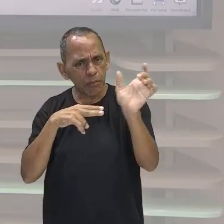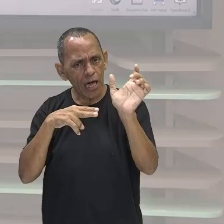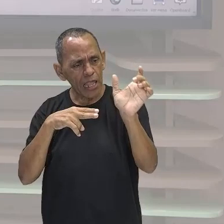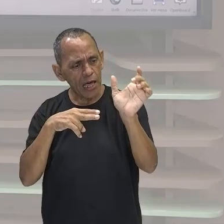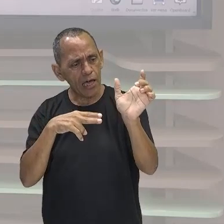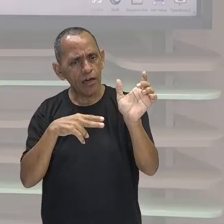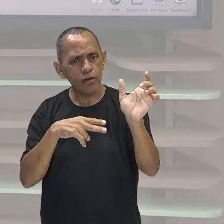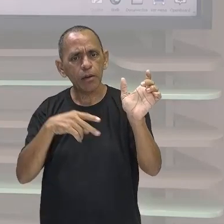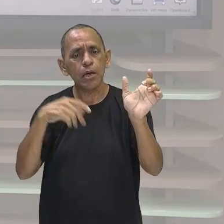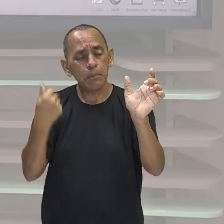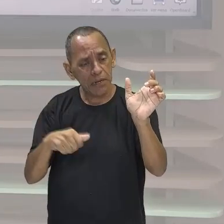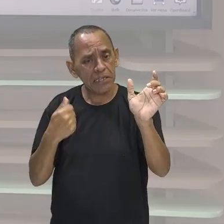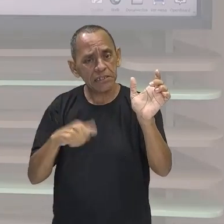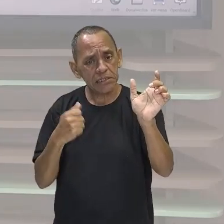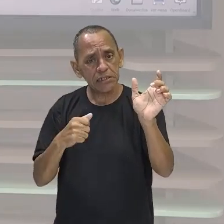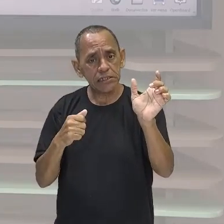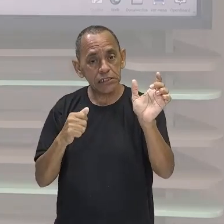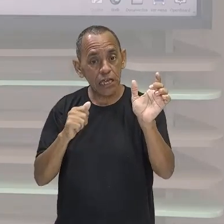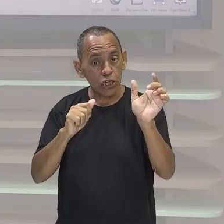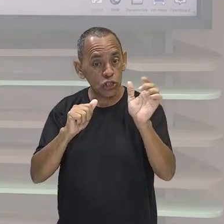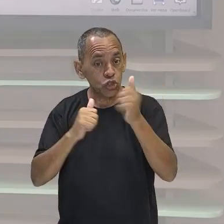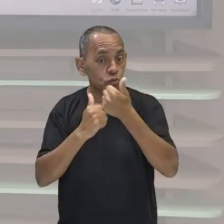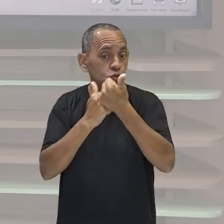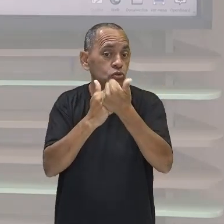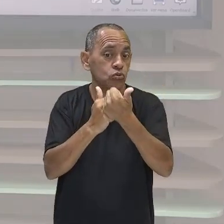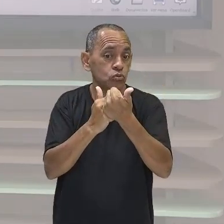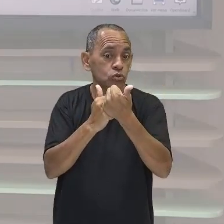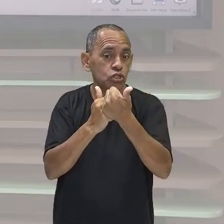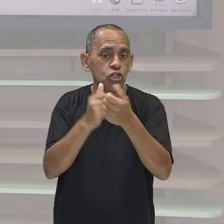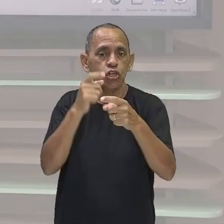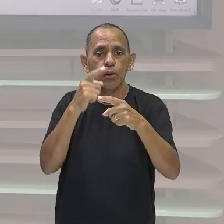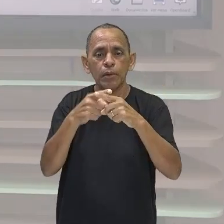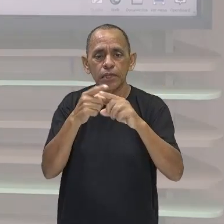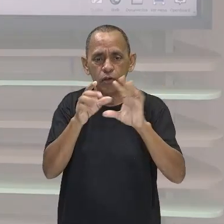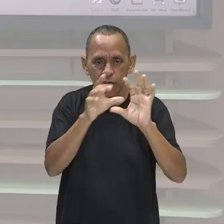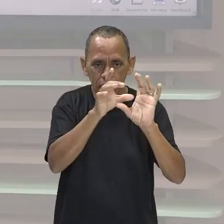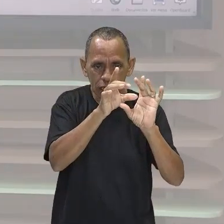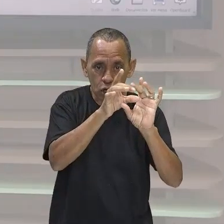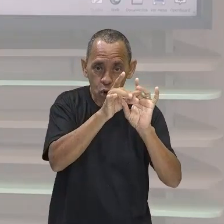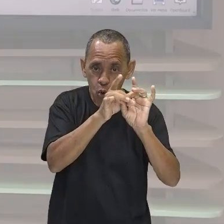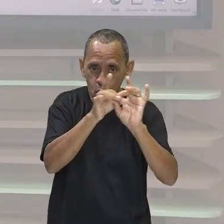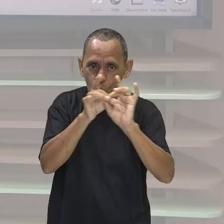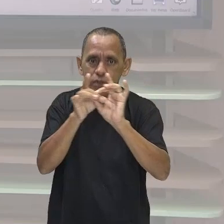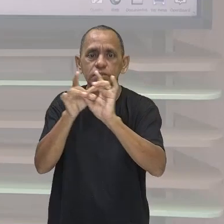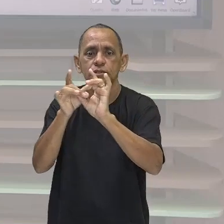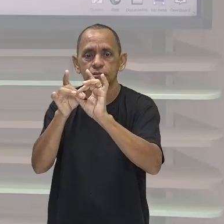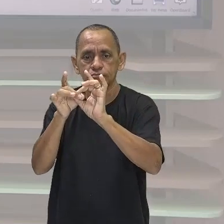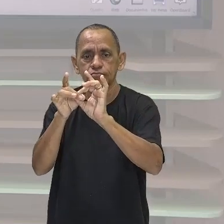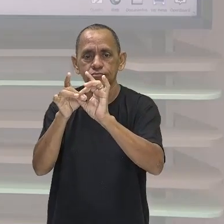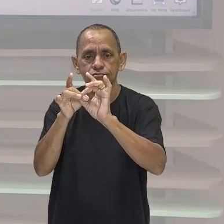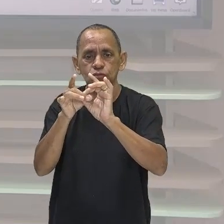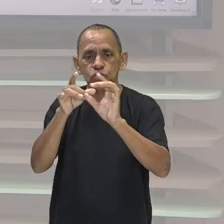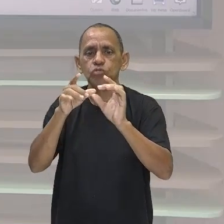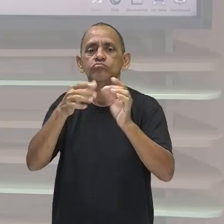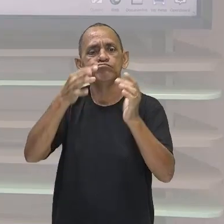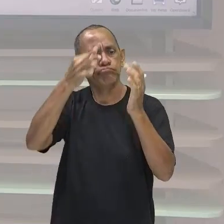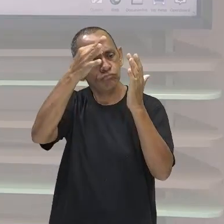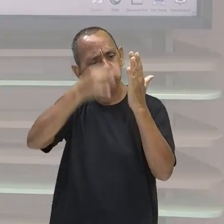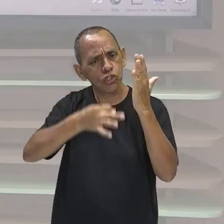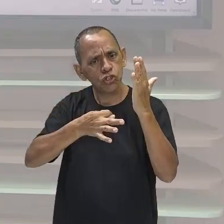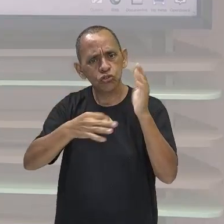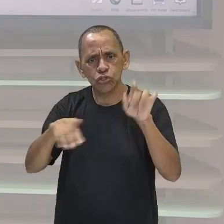os urubus. Então, ele serve como um elemento de coesão. Esse pronome ele vai servir